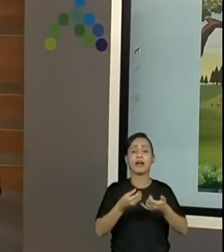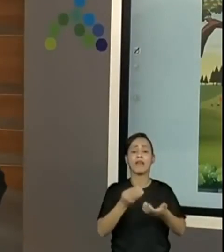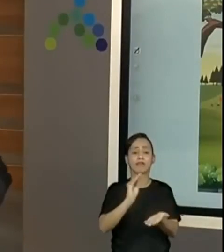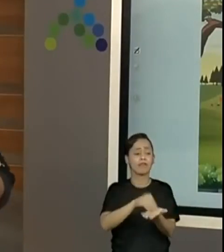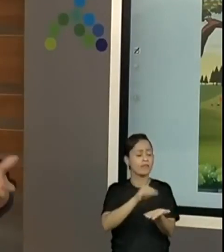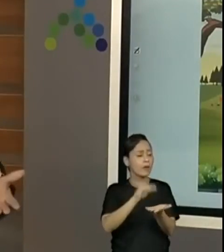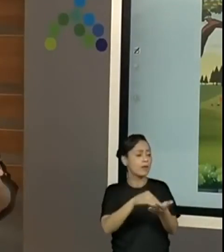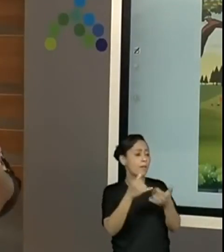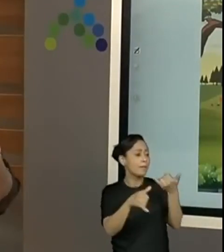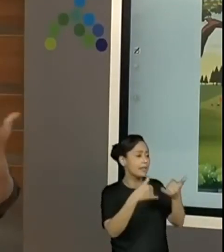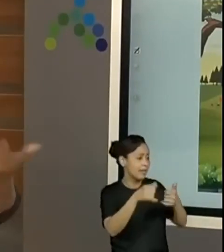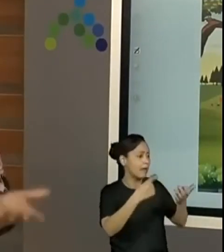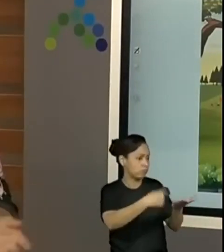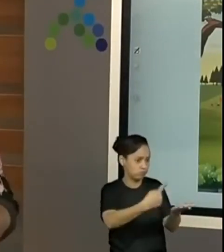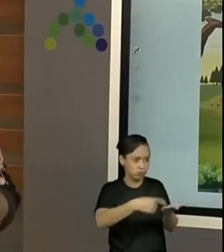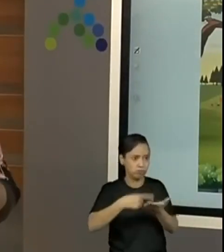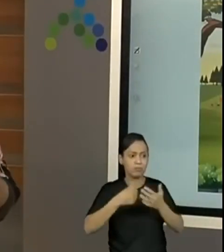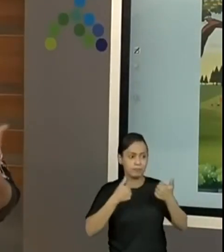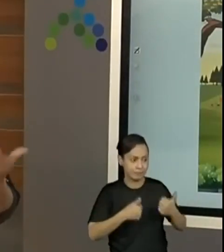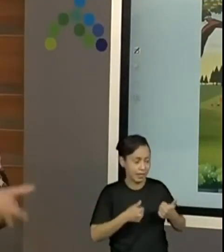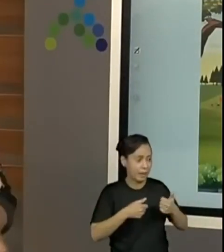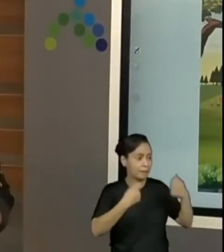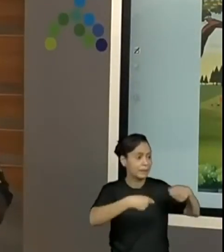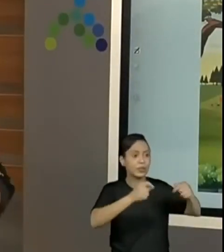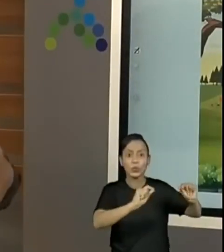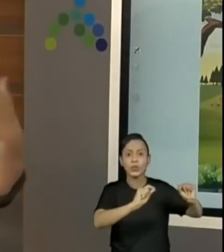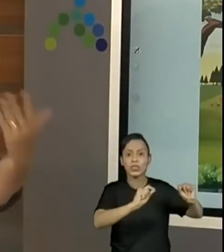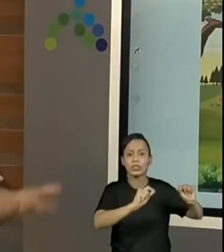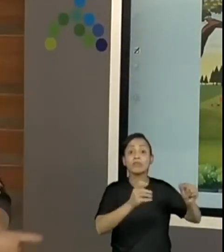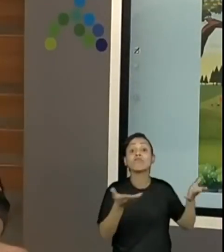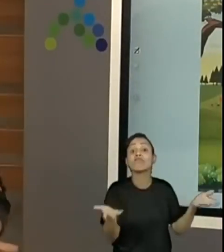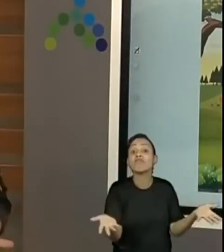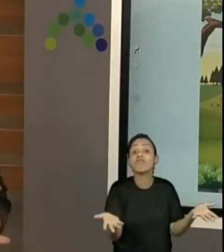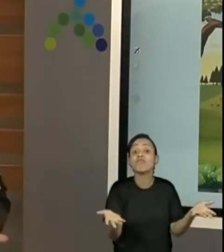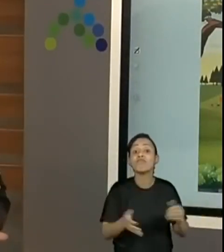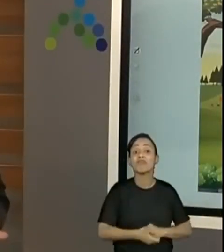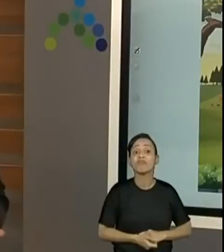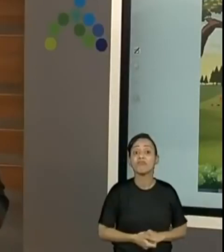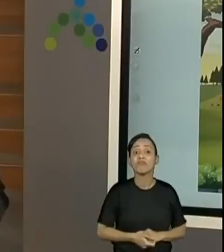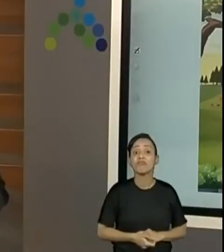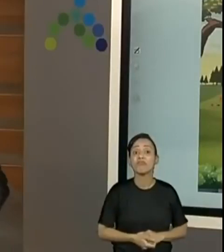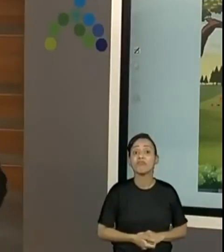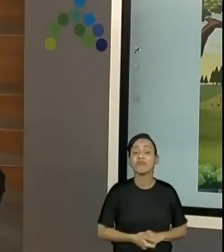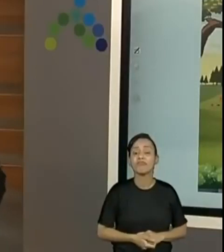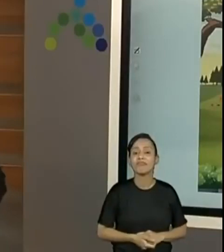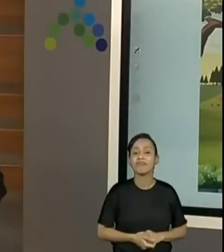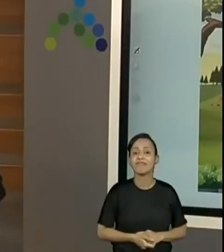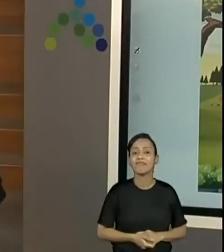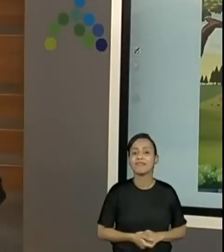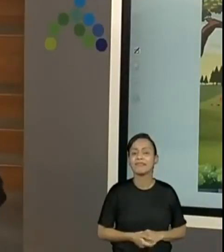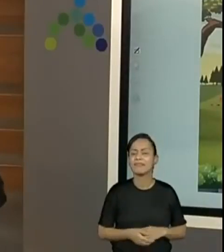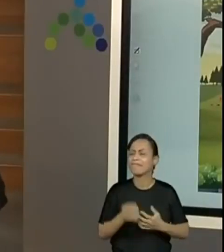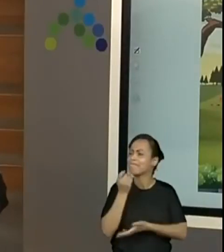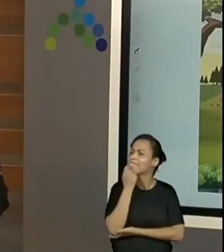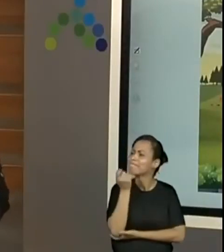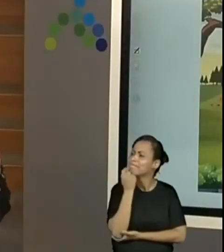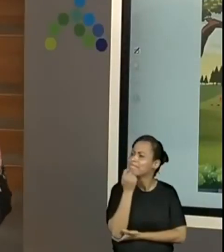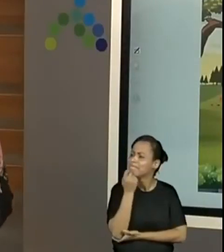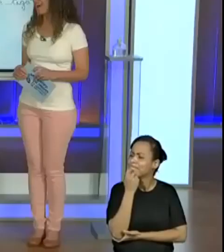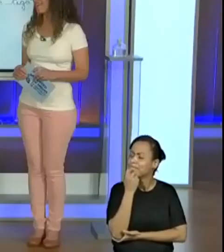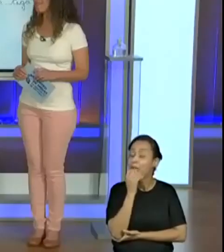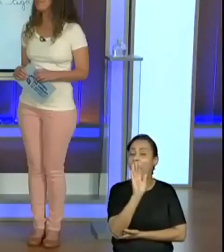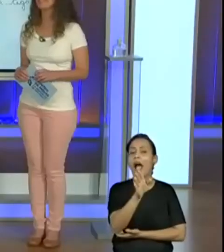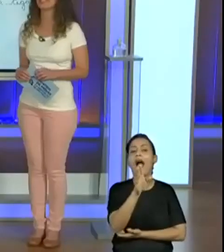para brincar de cobra cega, cabra cega, pata cega? Onde a gente acha isso, professora?